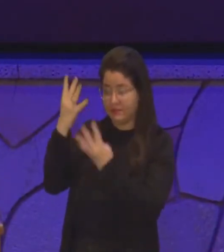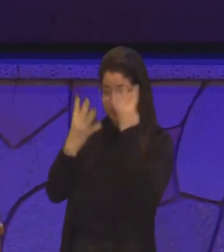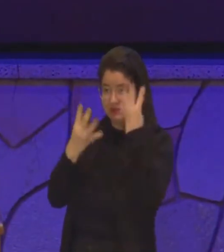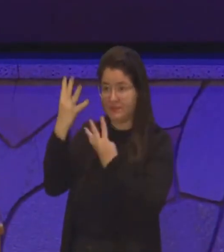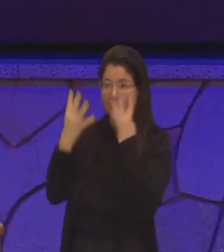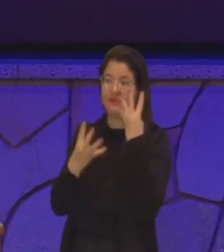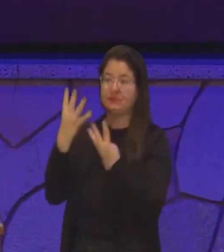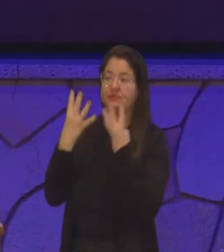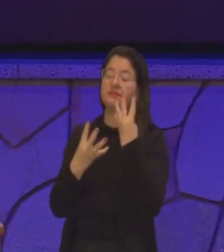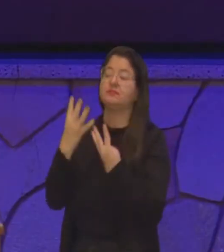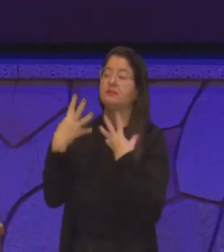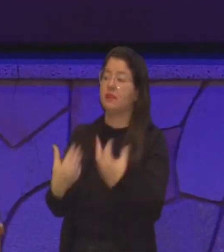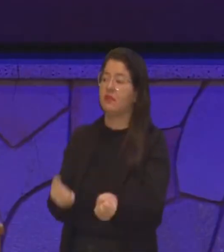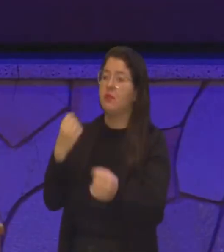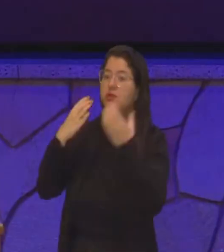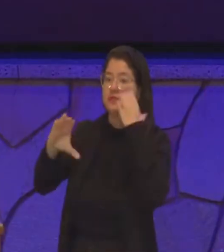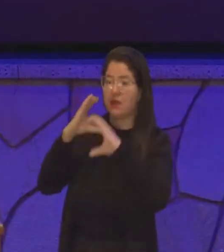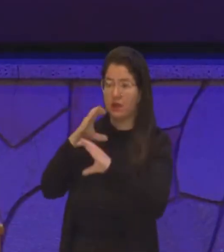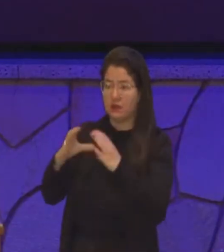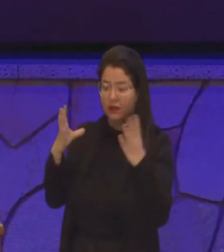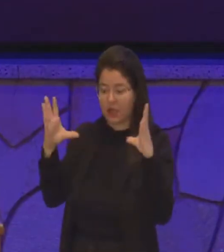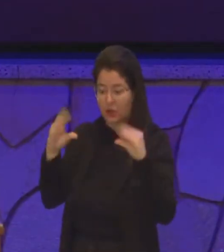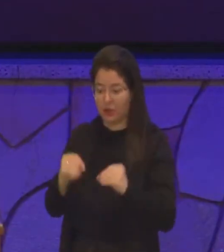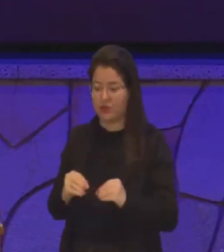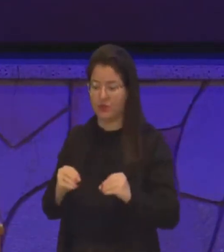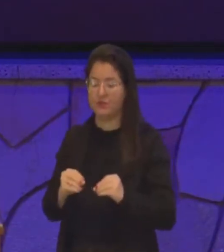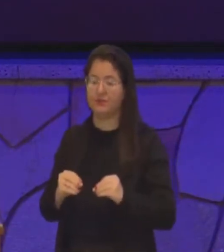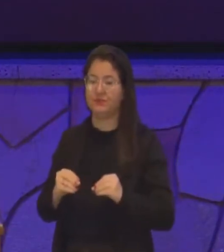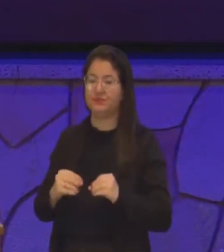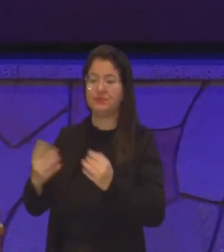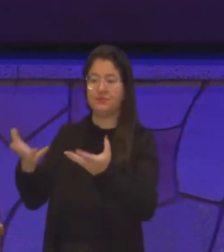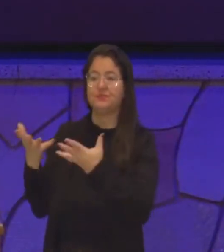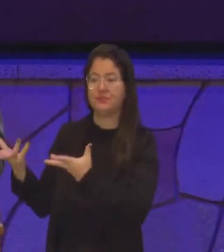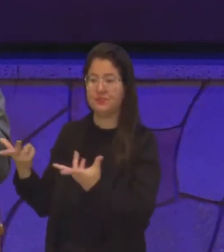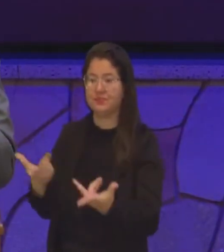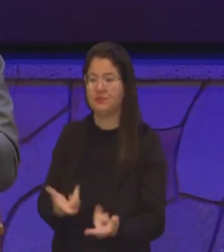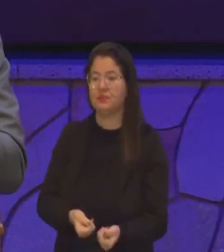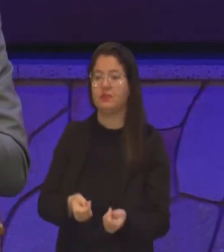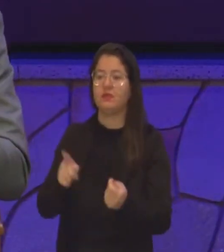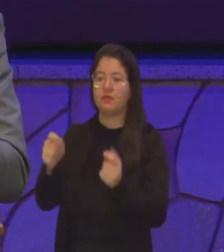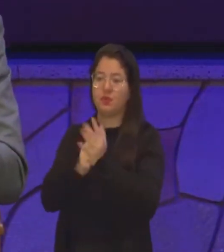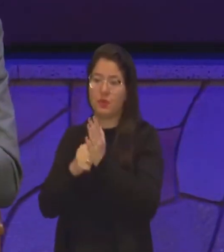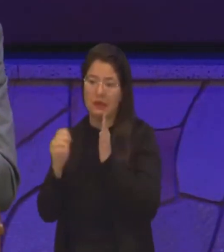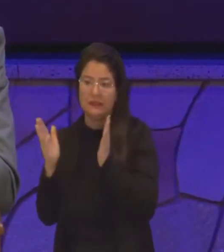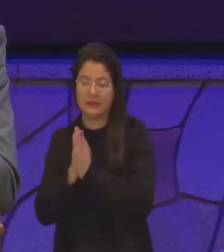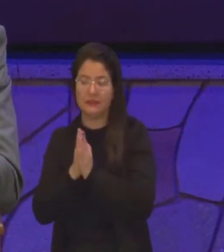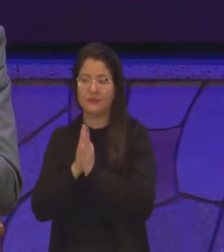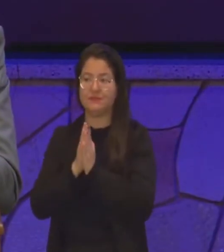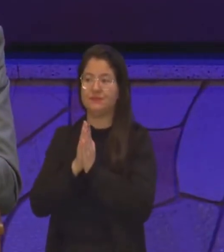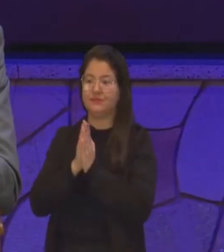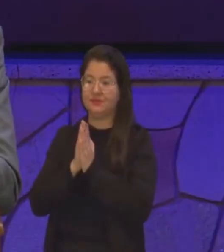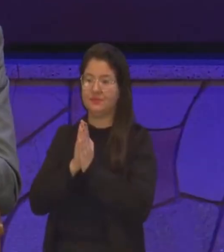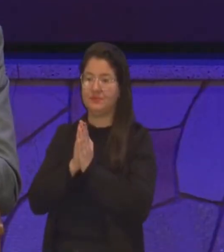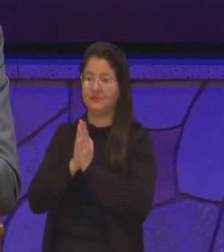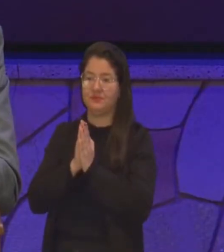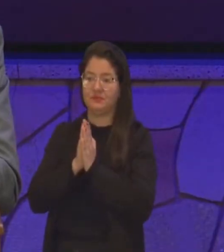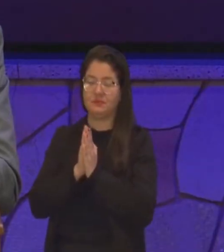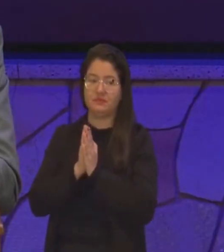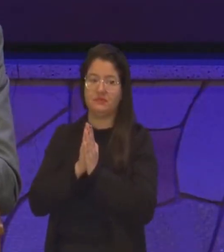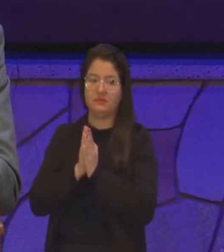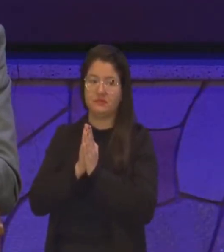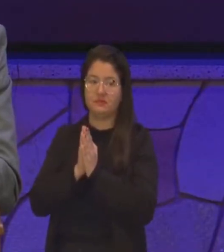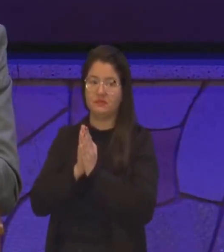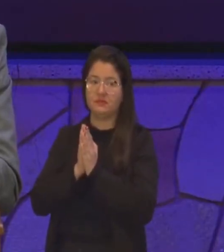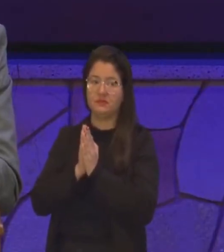iremos cantar nesta noite. Quero te convidar a fechar os seus olhos em seu banco